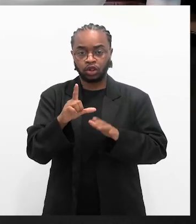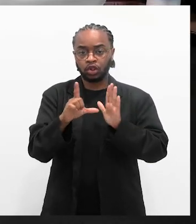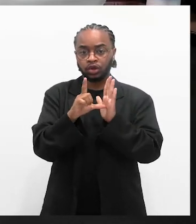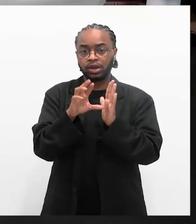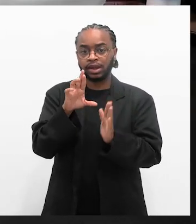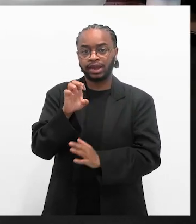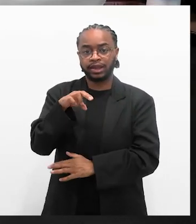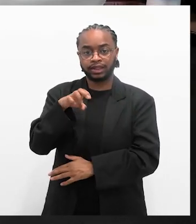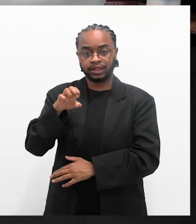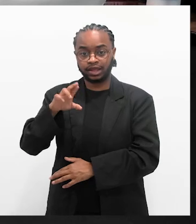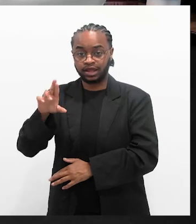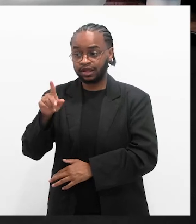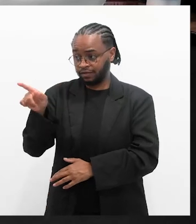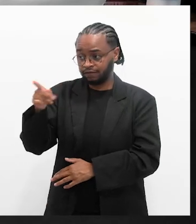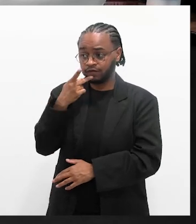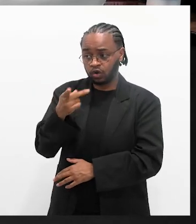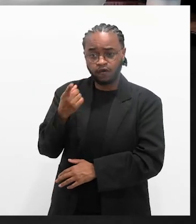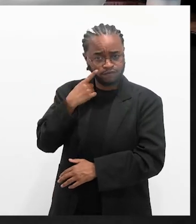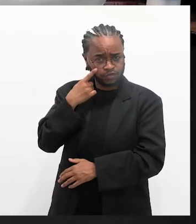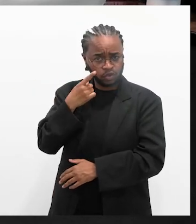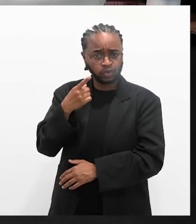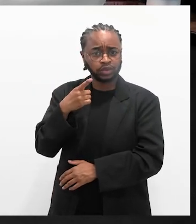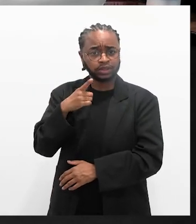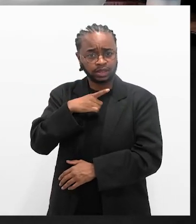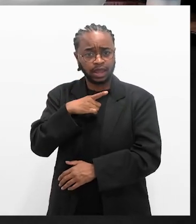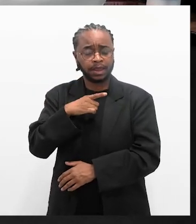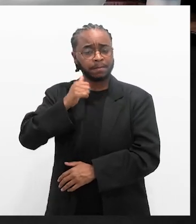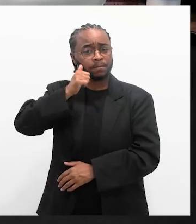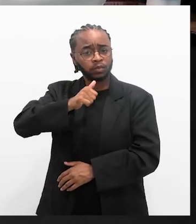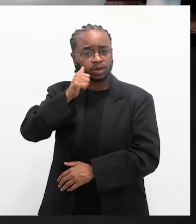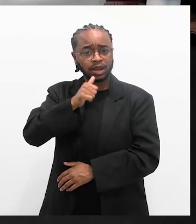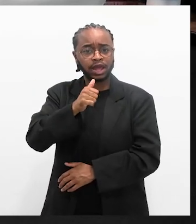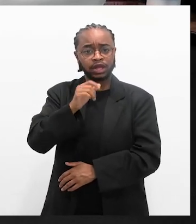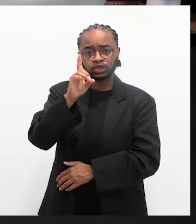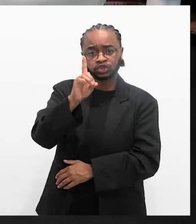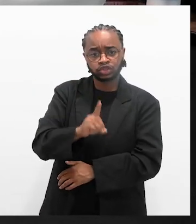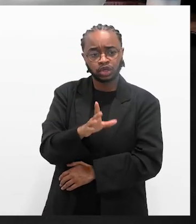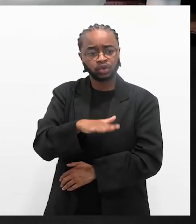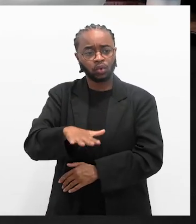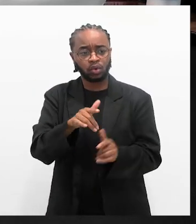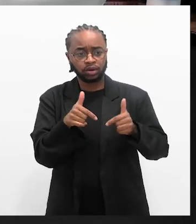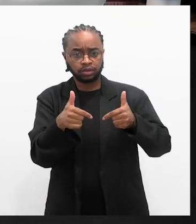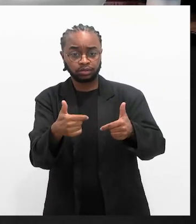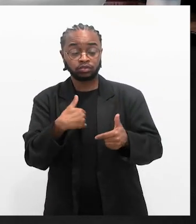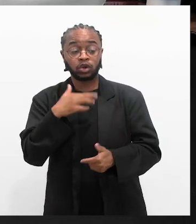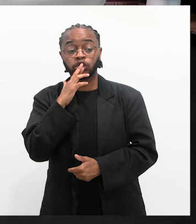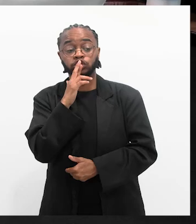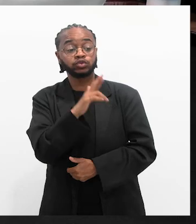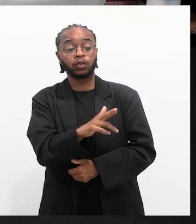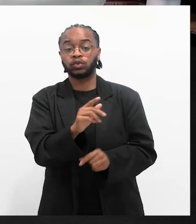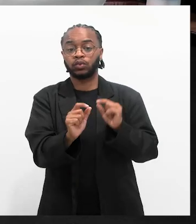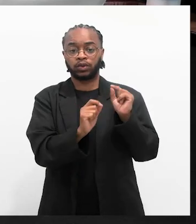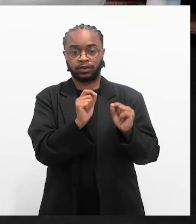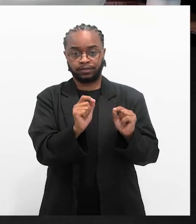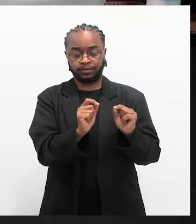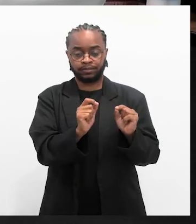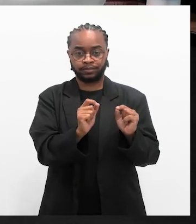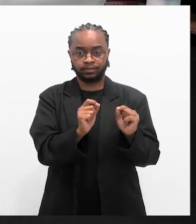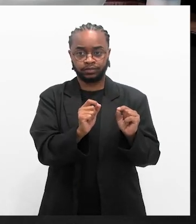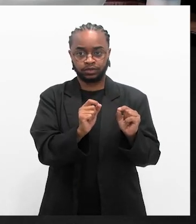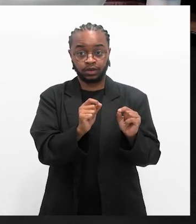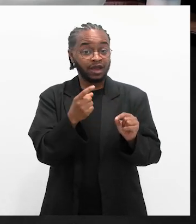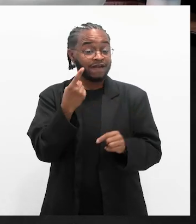e ele estava falando, deputada, você viu que lá na Renner a gente já está com mulheres diretoras e tal? Eu só respondi para ele